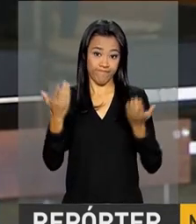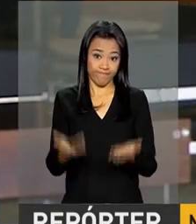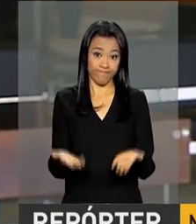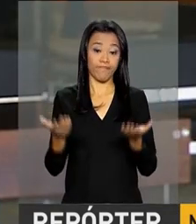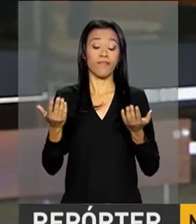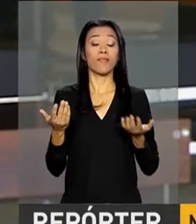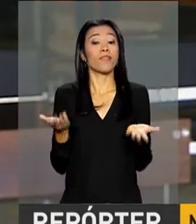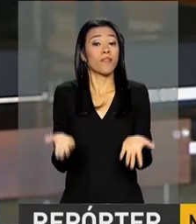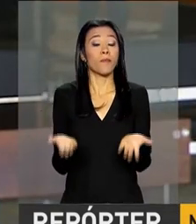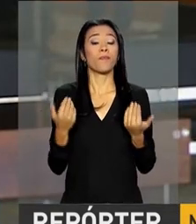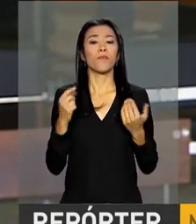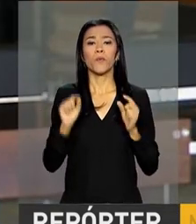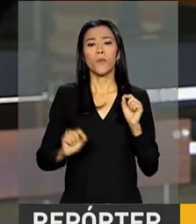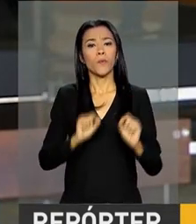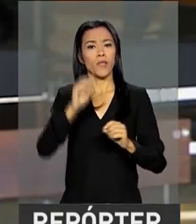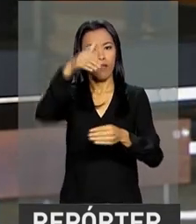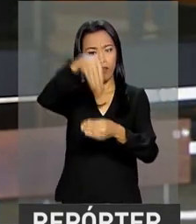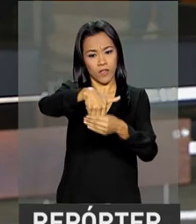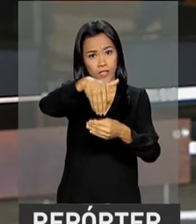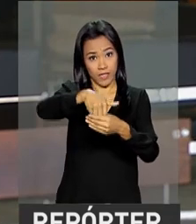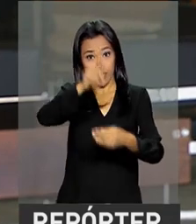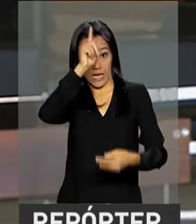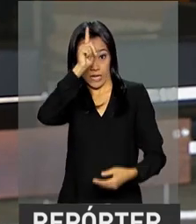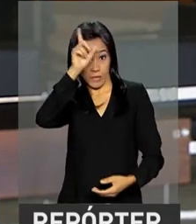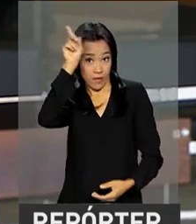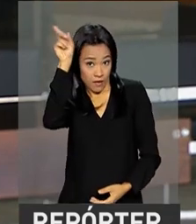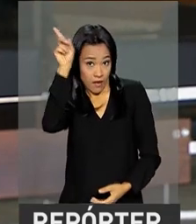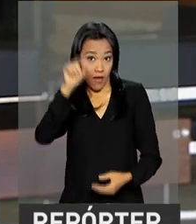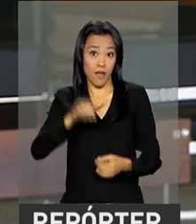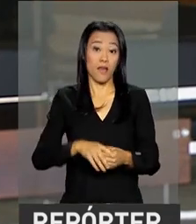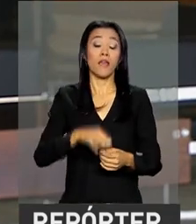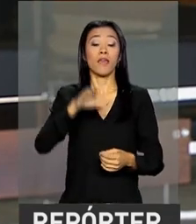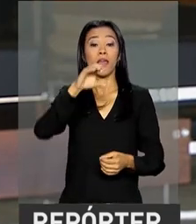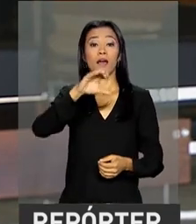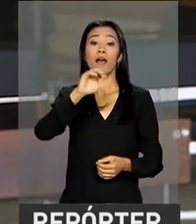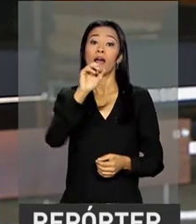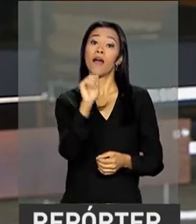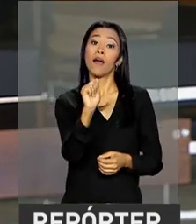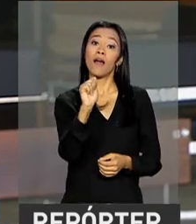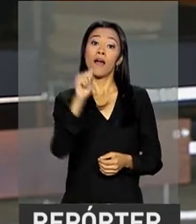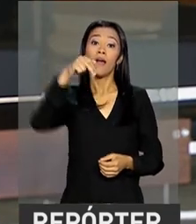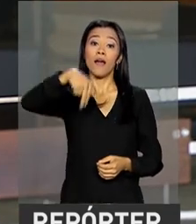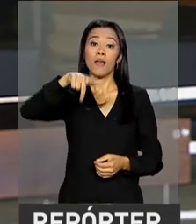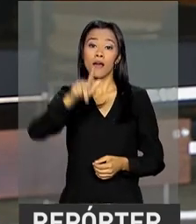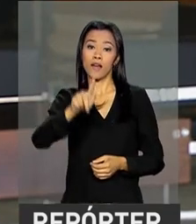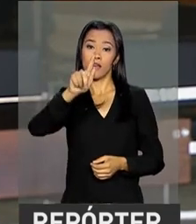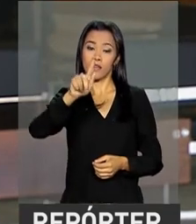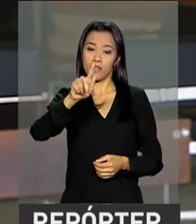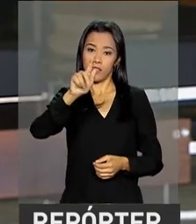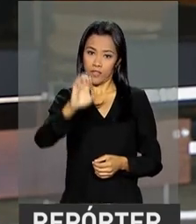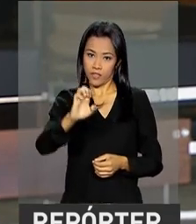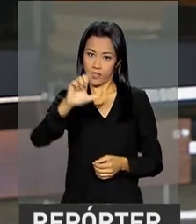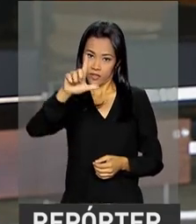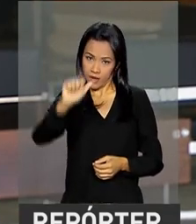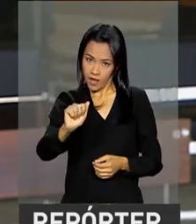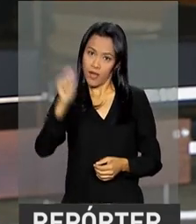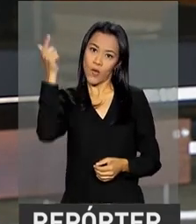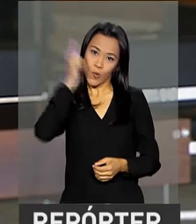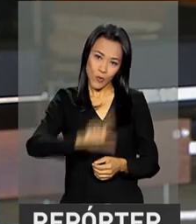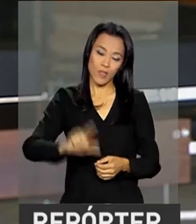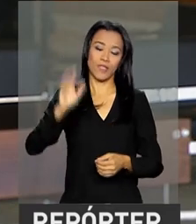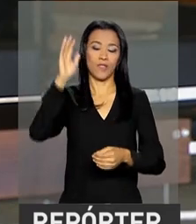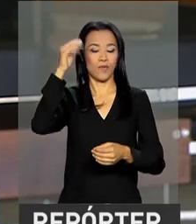falando das eleições na alemanha onde a chanceler angela merkel foi eleita neste domingo para o quarto mandato